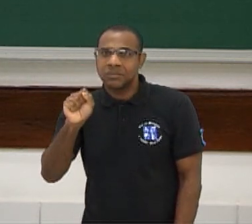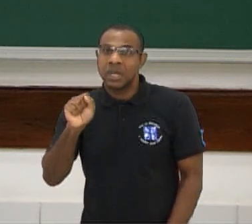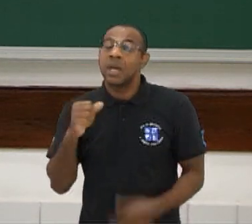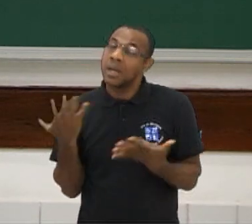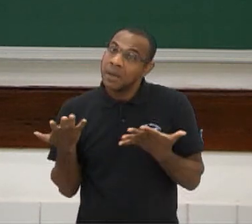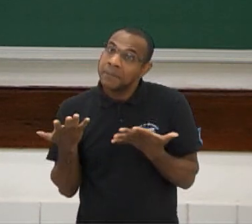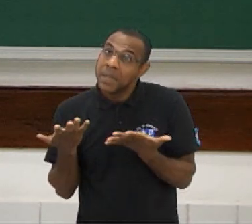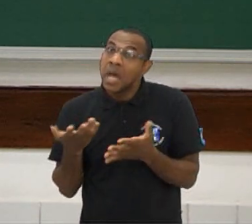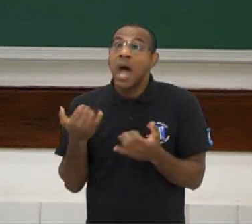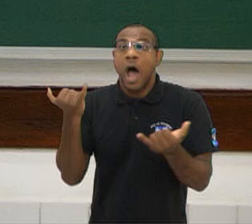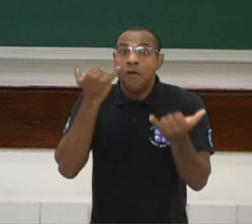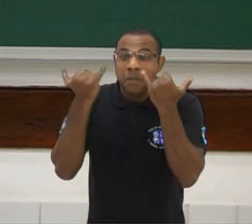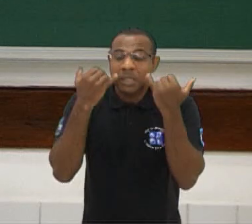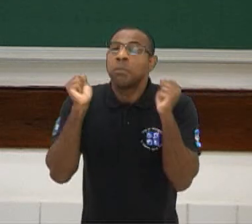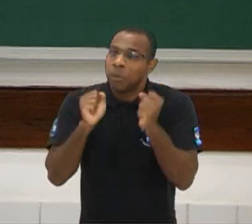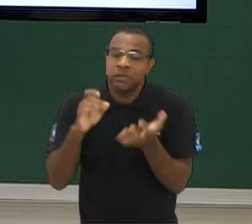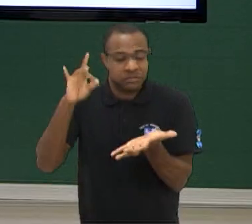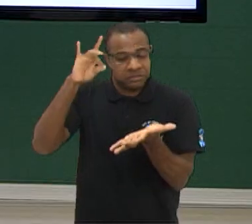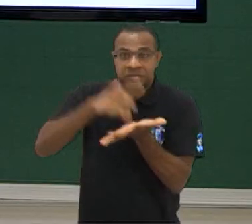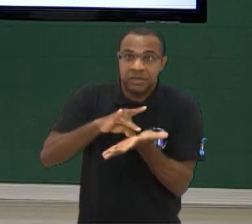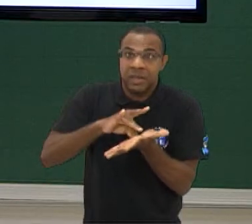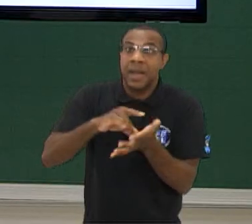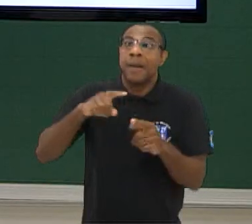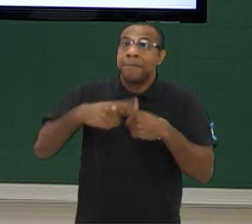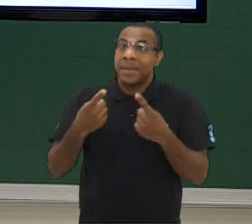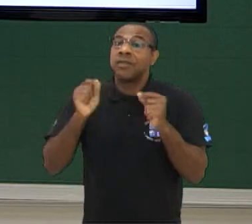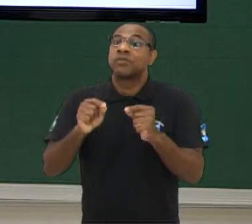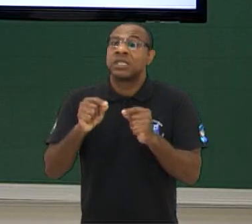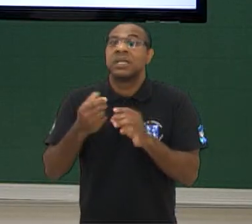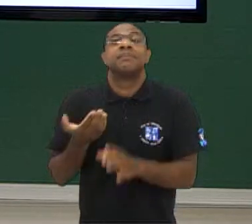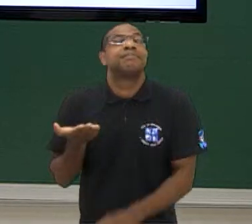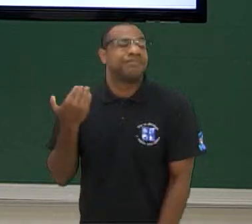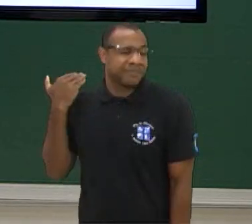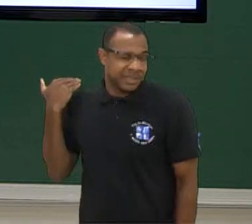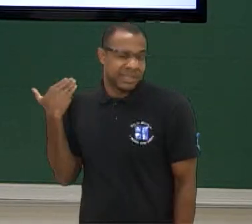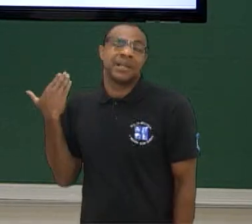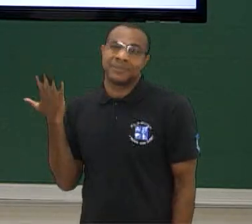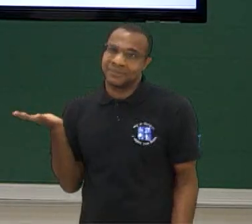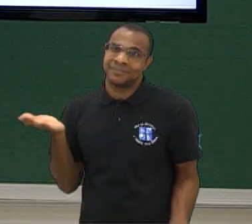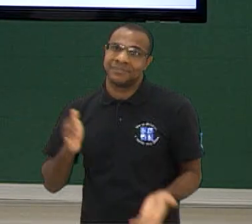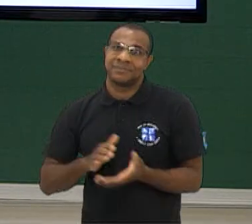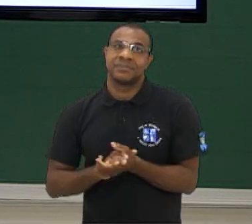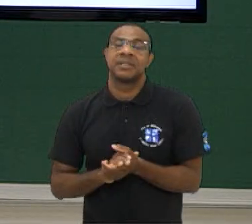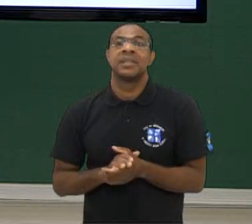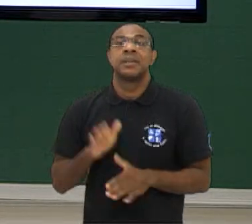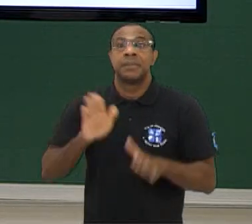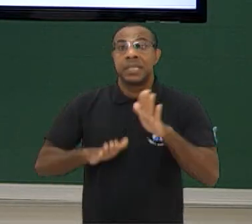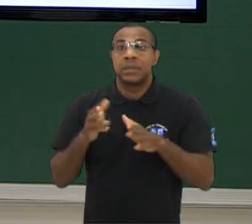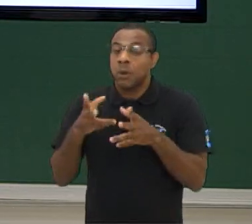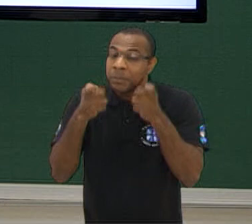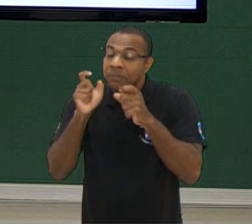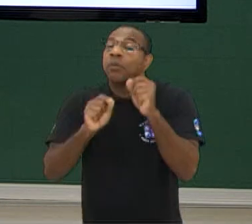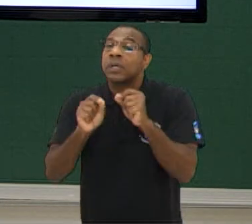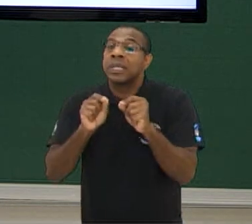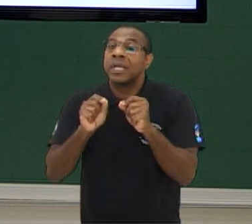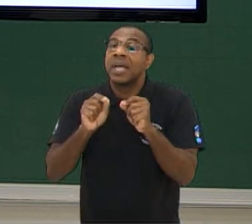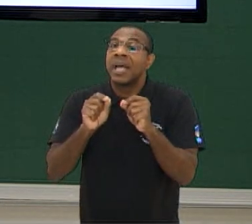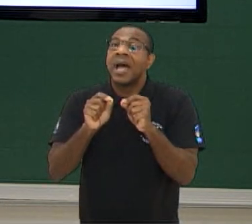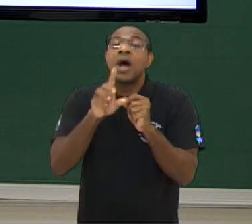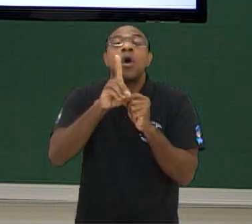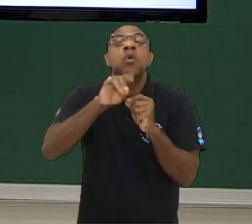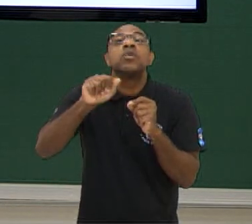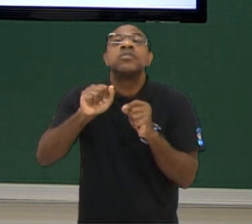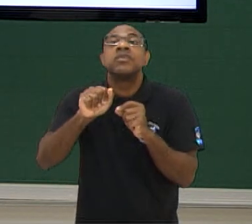descontextualizada, e esse descontexto não precisa necessariamente ser somente sobre datas. Pode ser ali